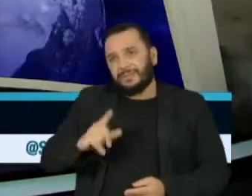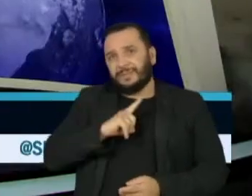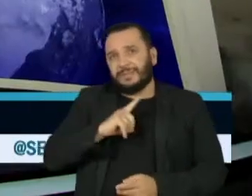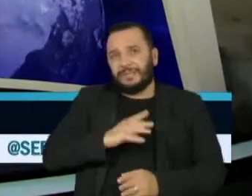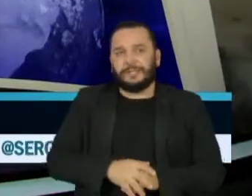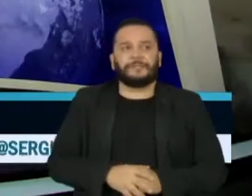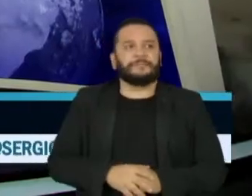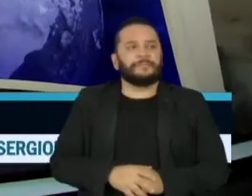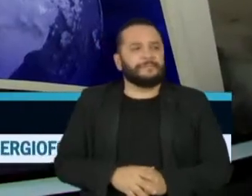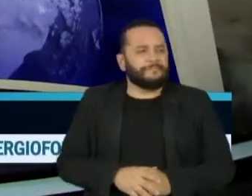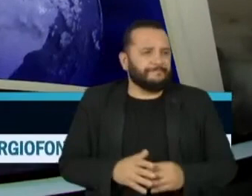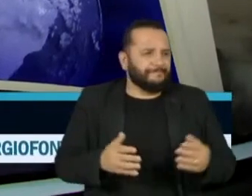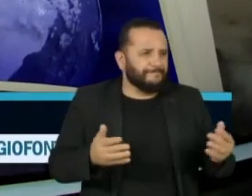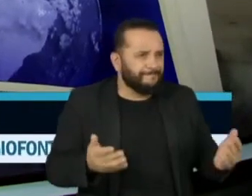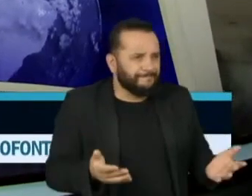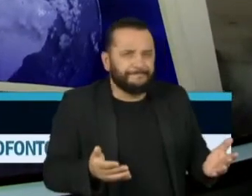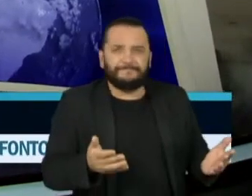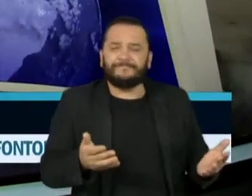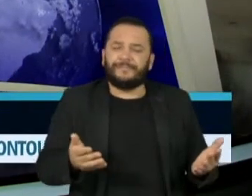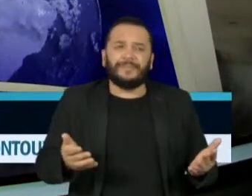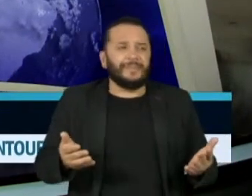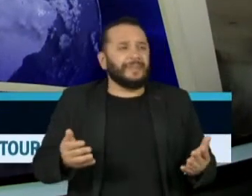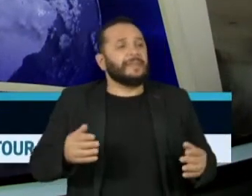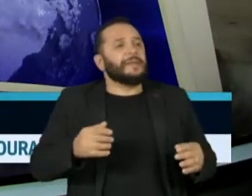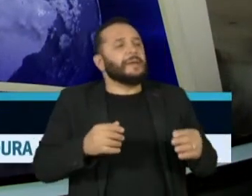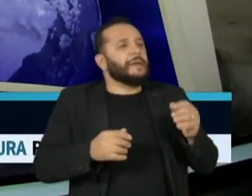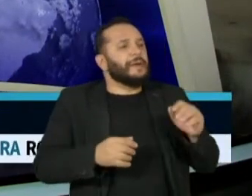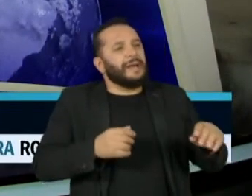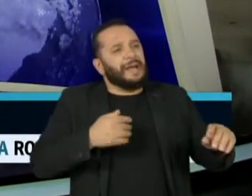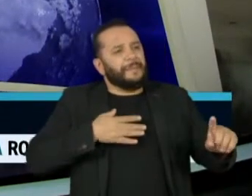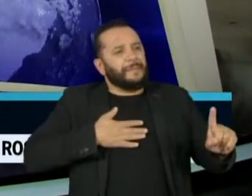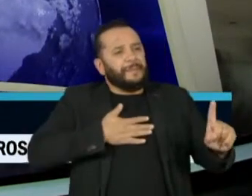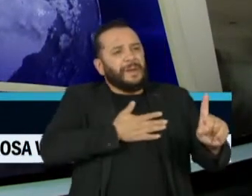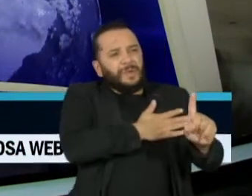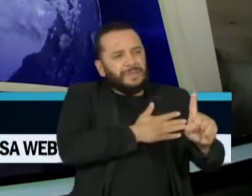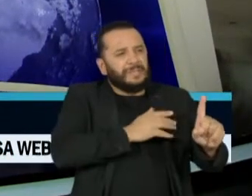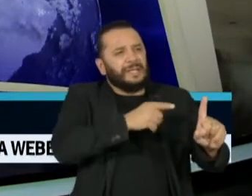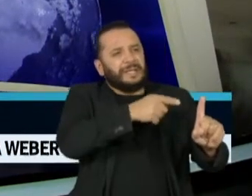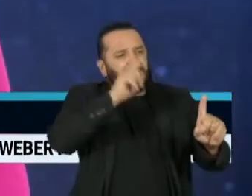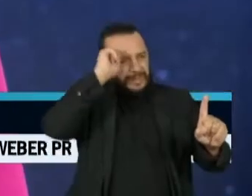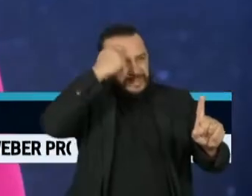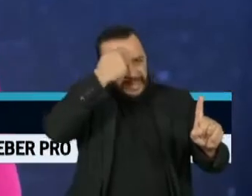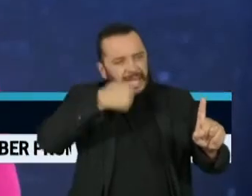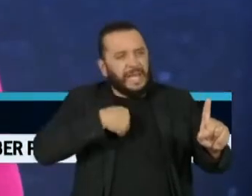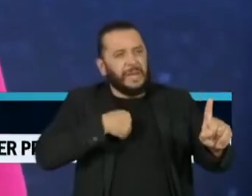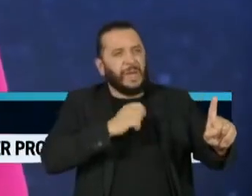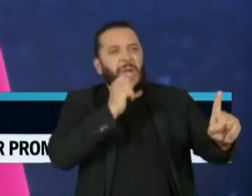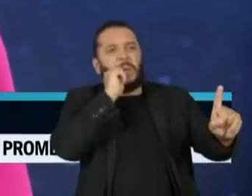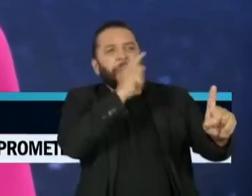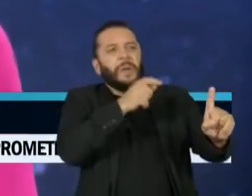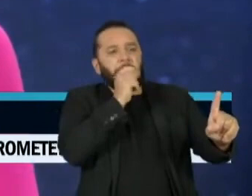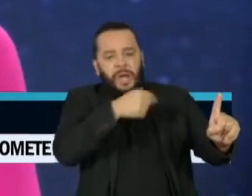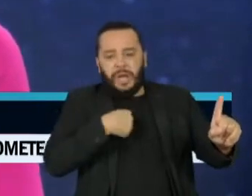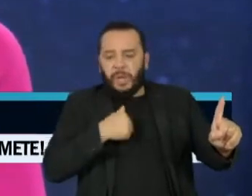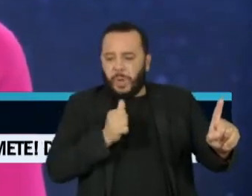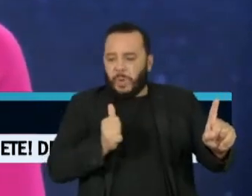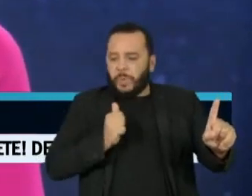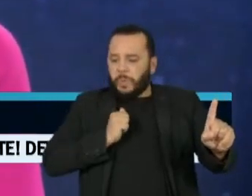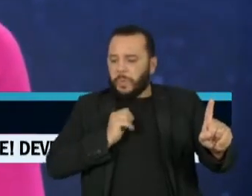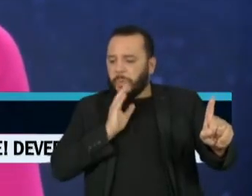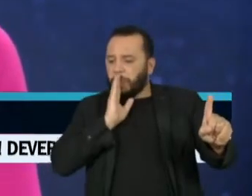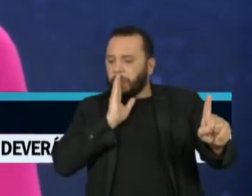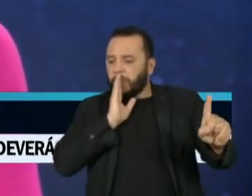Delmanto, calar-se diante de um ataque ou rir de uma piada racista, por exemplo, torna o indivíduo juridicamente responsável